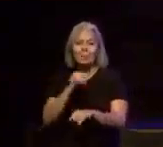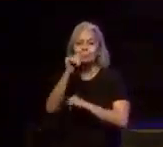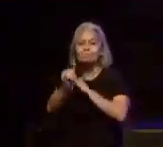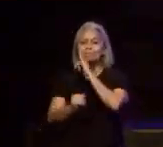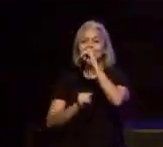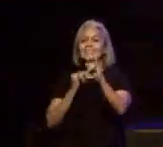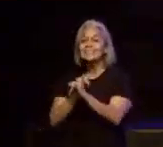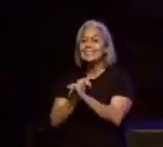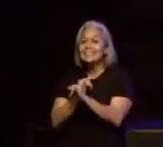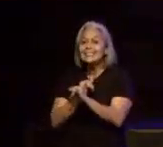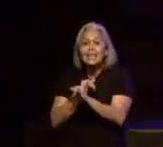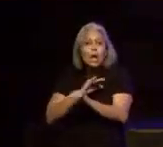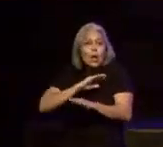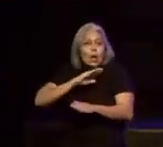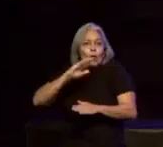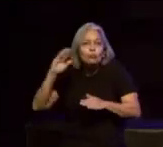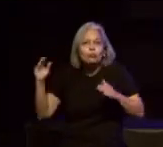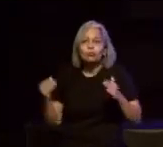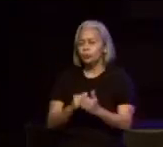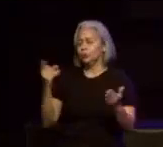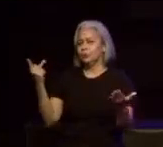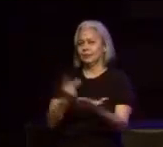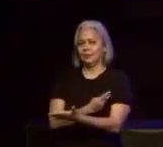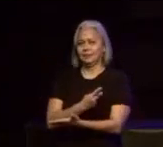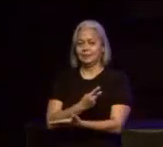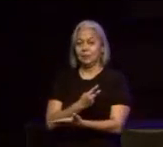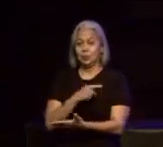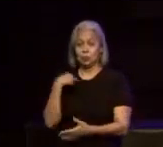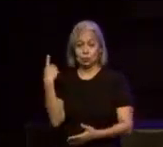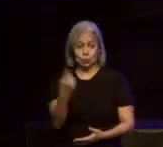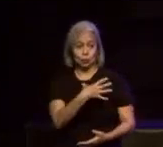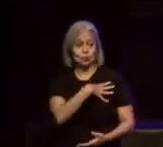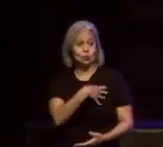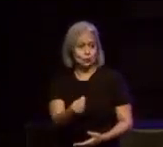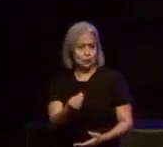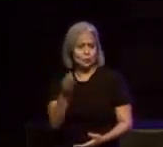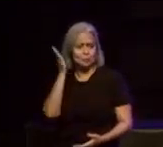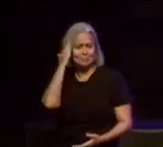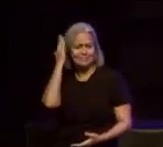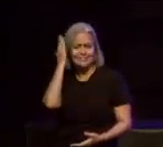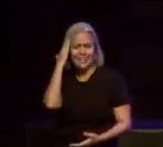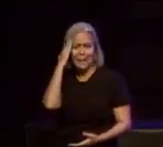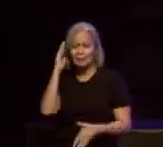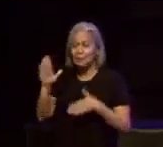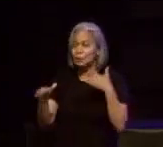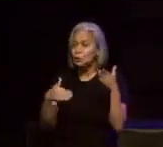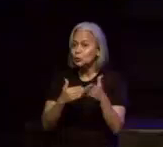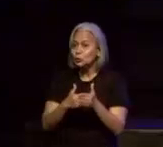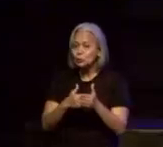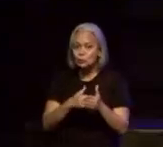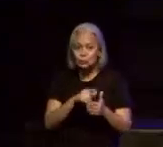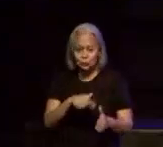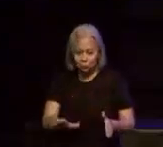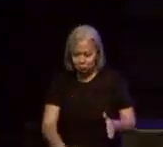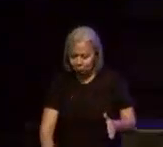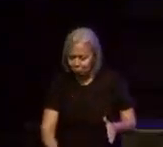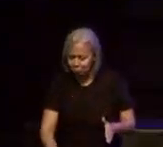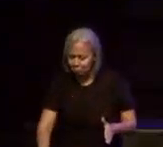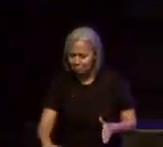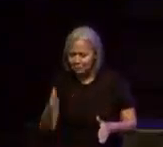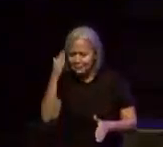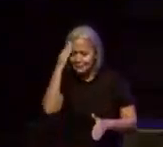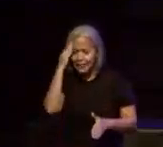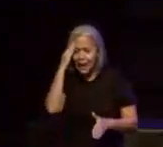é tudo. Que os nossos filhos sabem, tudo que eles sabem é esse tempo. Eles nasceram com